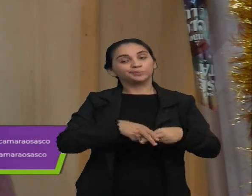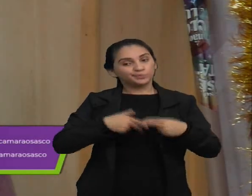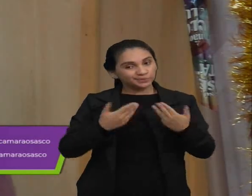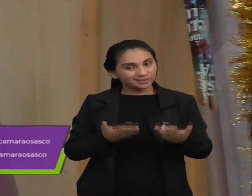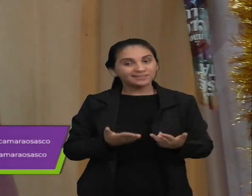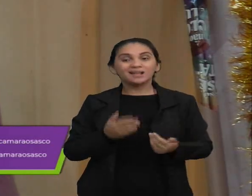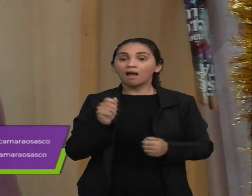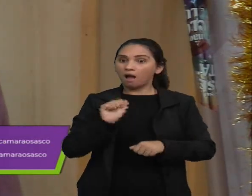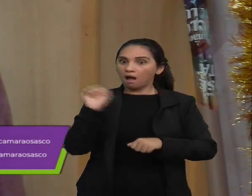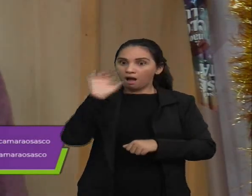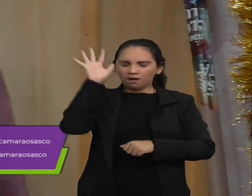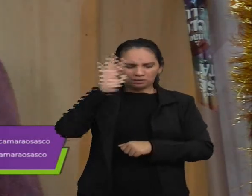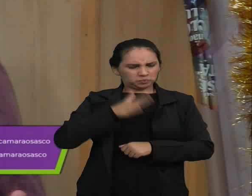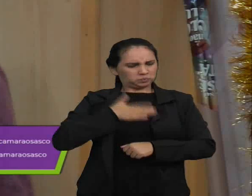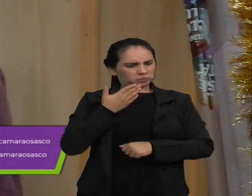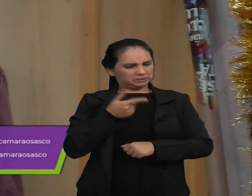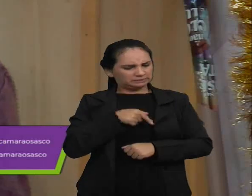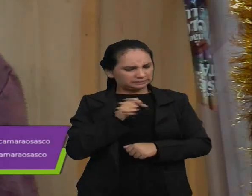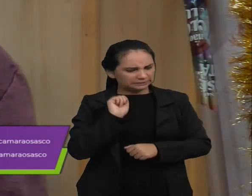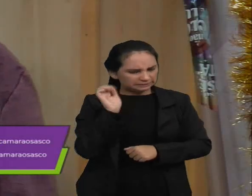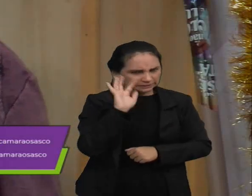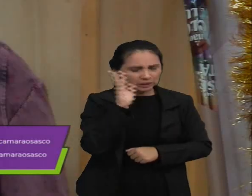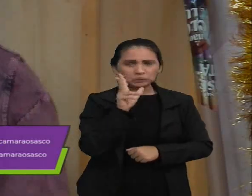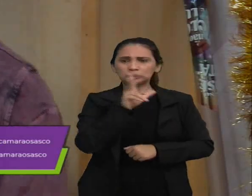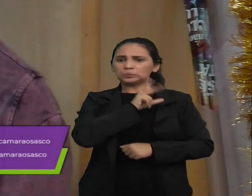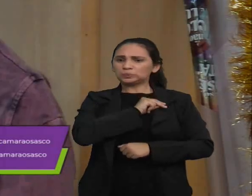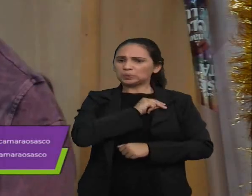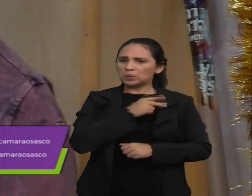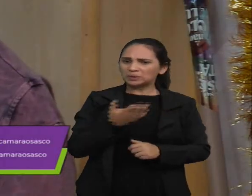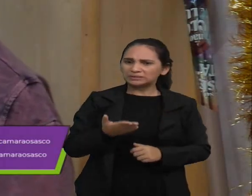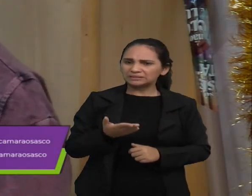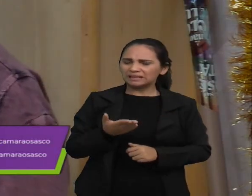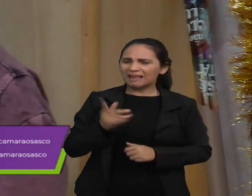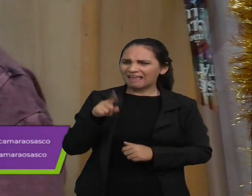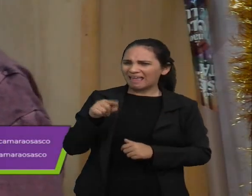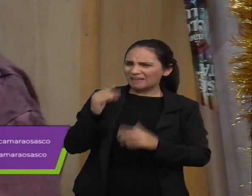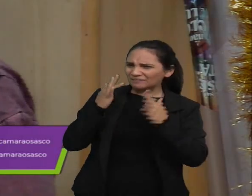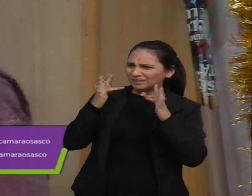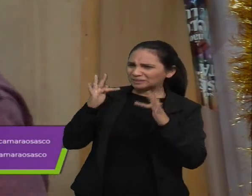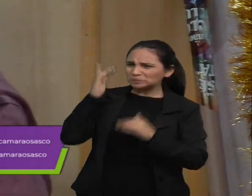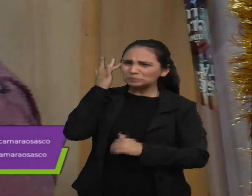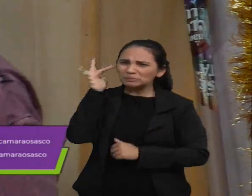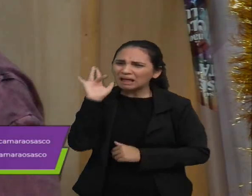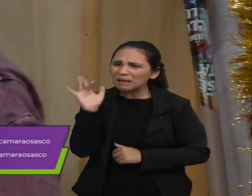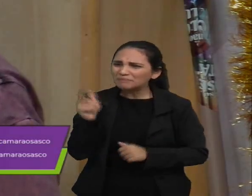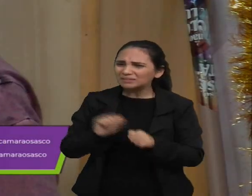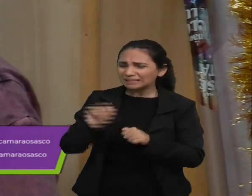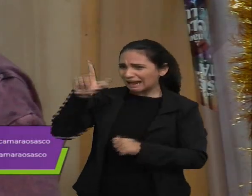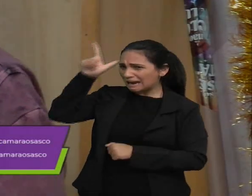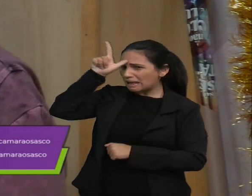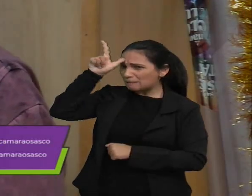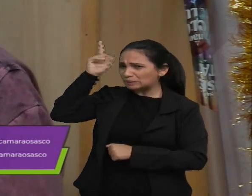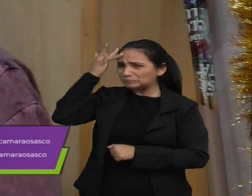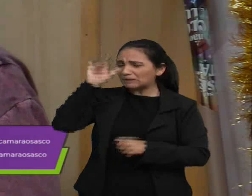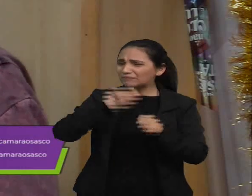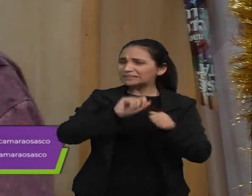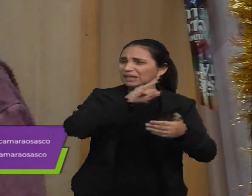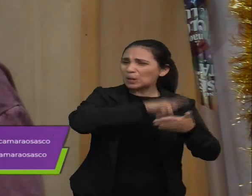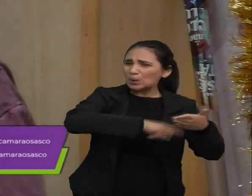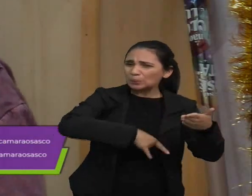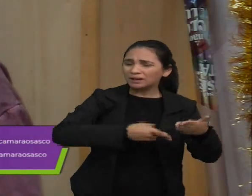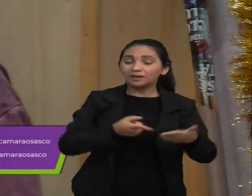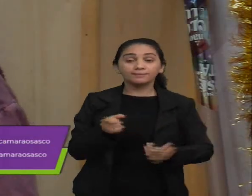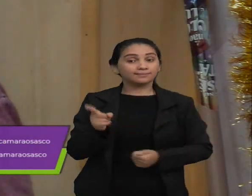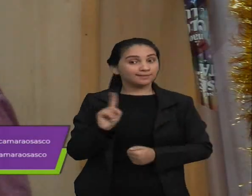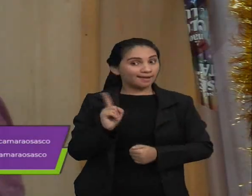tarifa aumentou, não é porque ele fala que francês não sabe fazer contrato, que alemão não sabe fazer contrato, que em todas